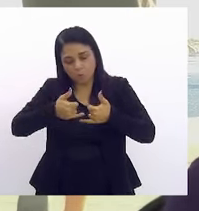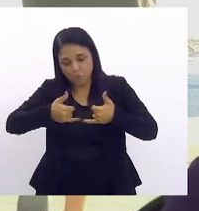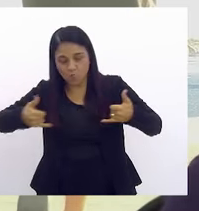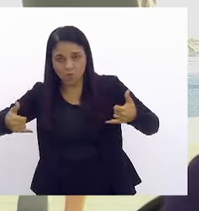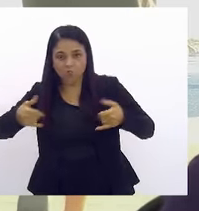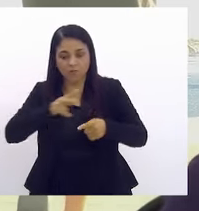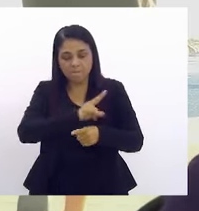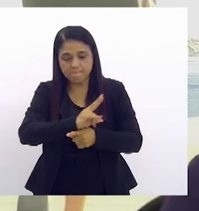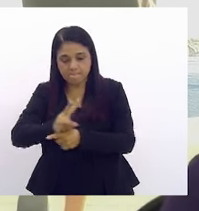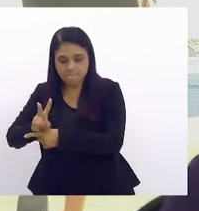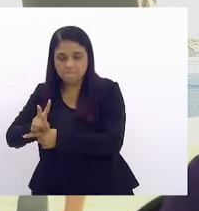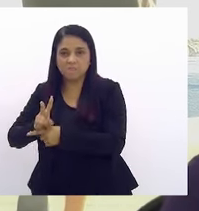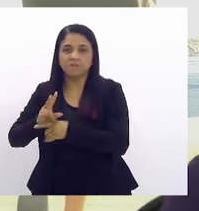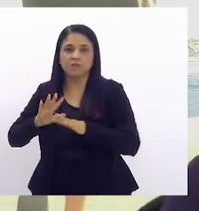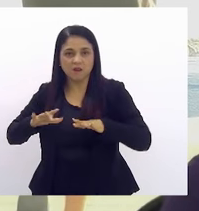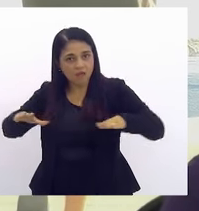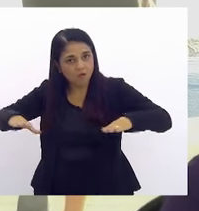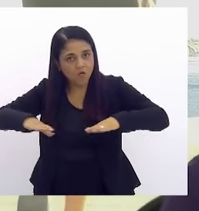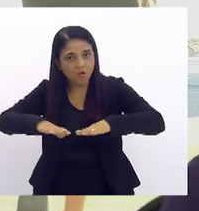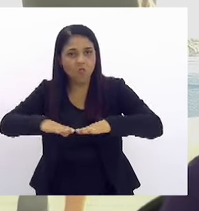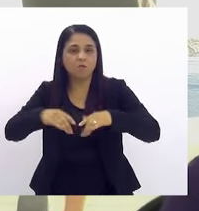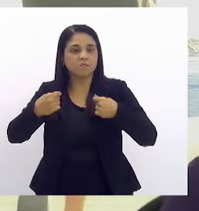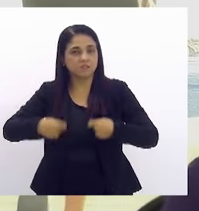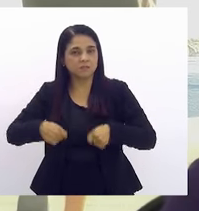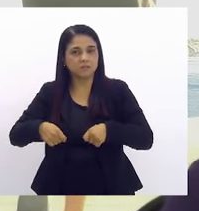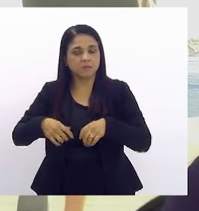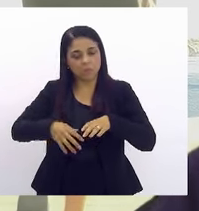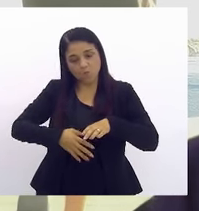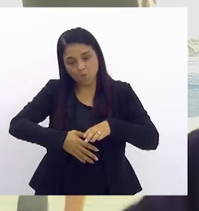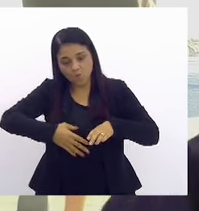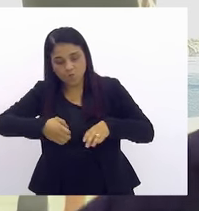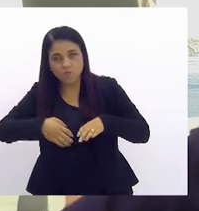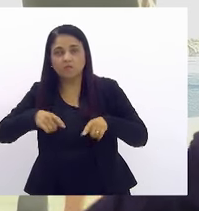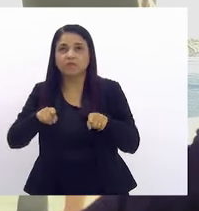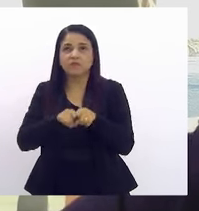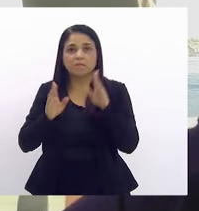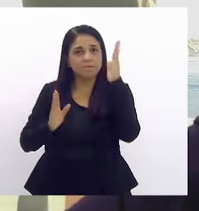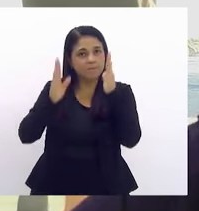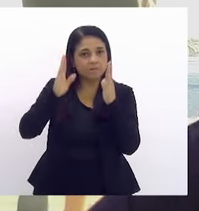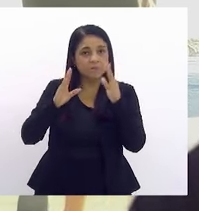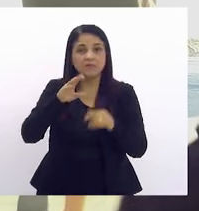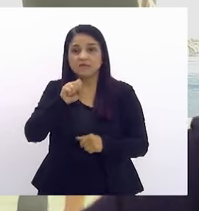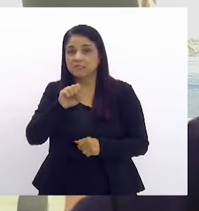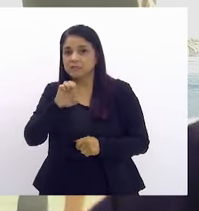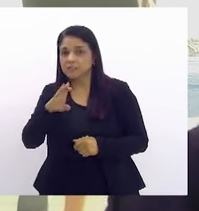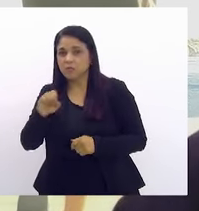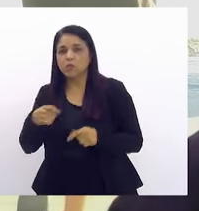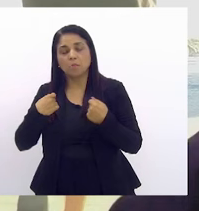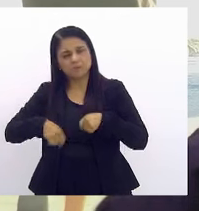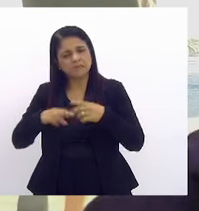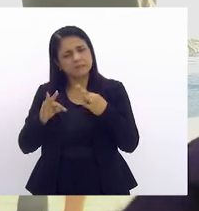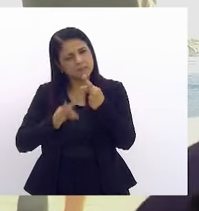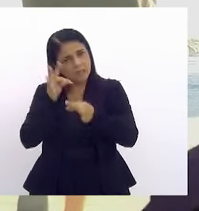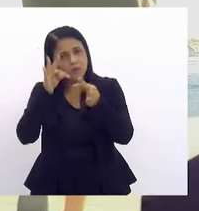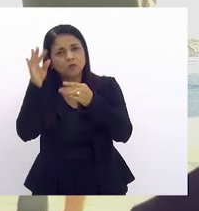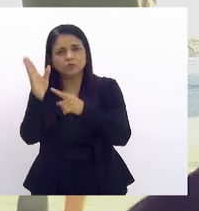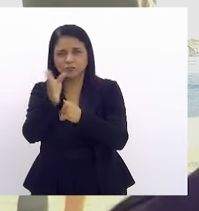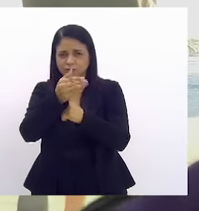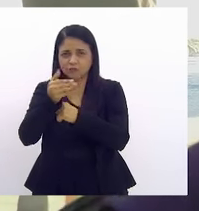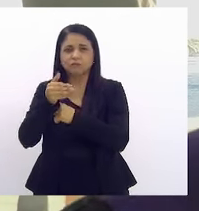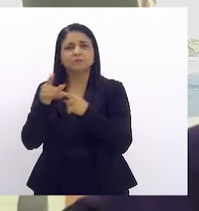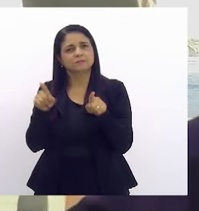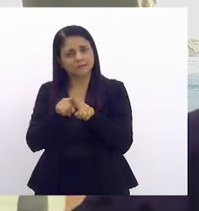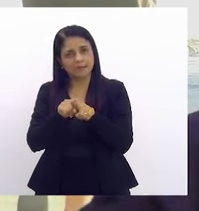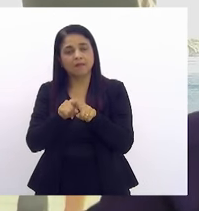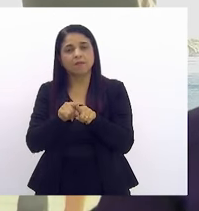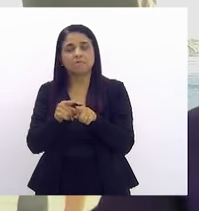lagoas, é por isso que faz captação de tempo seco, nasetes, tem tecnologias para que a gente possa